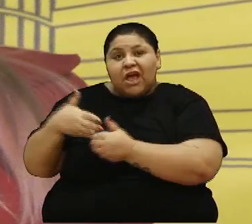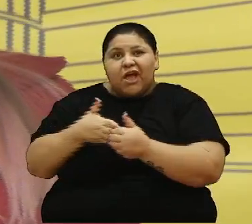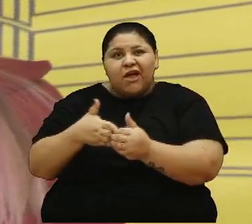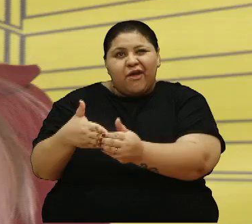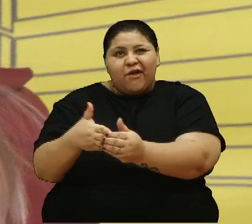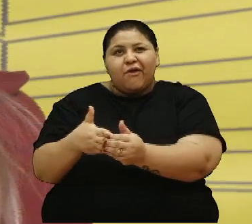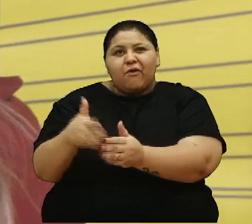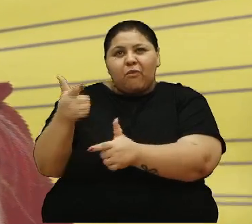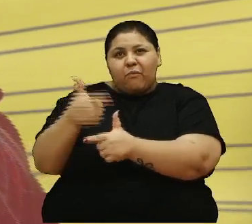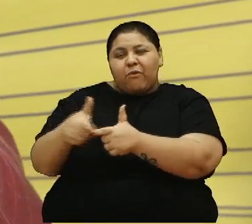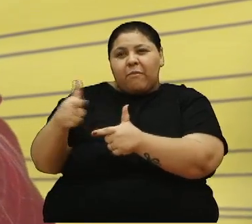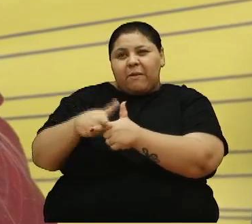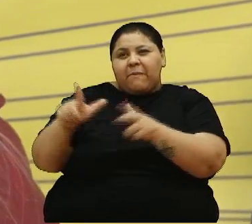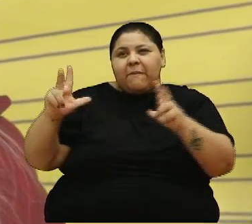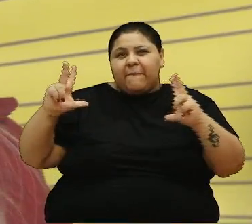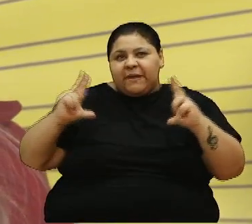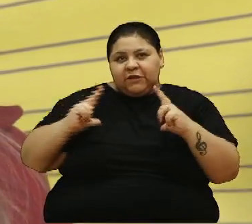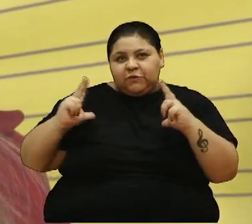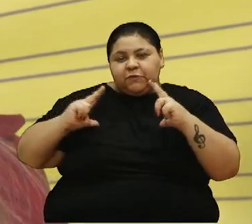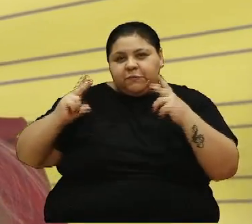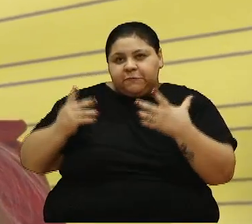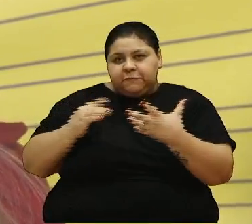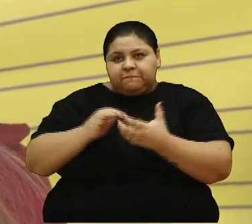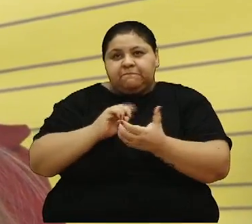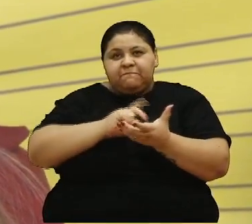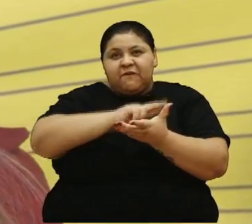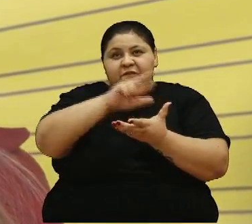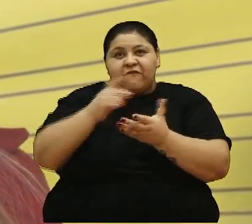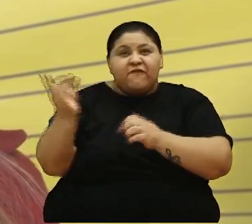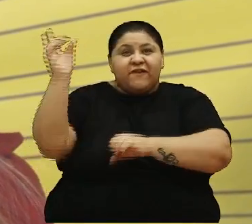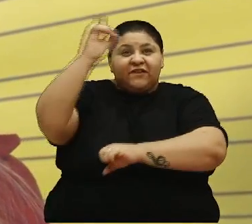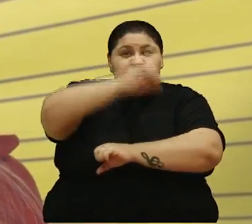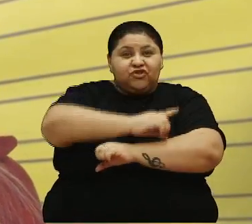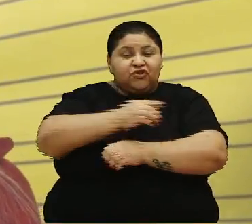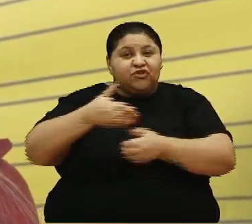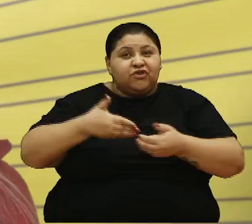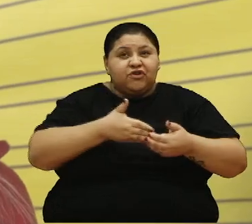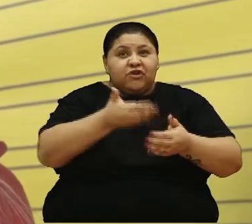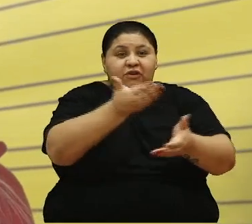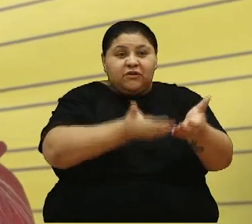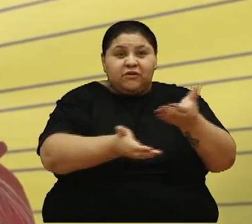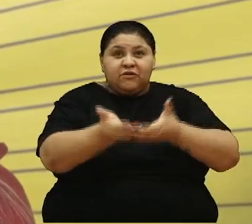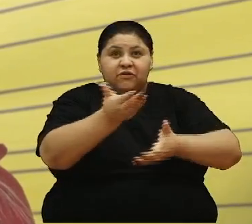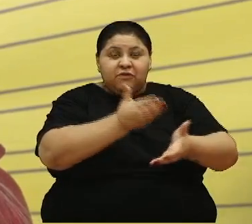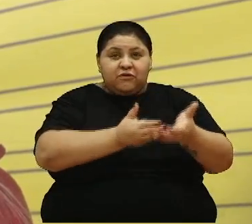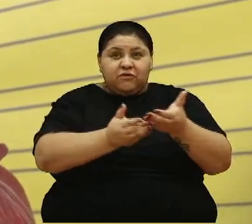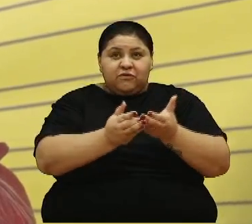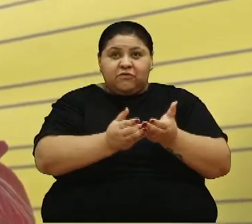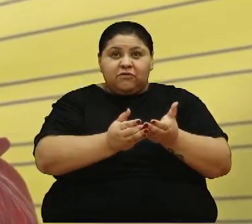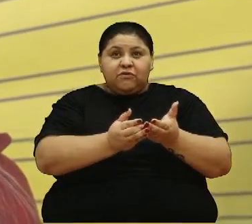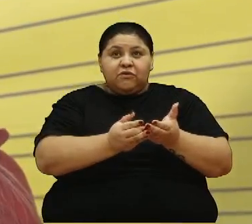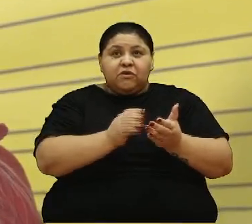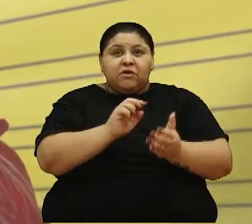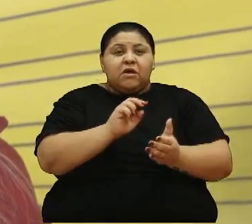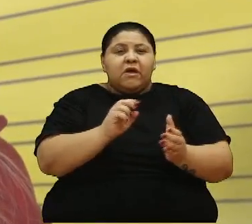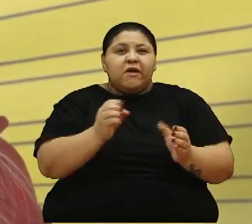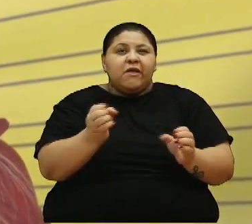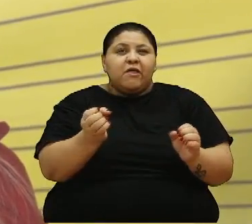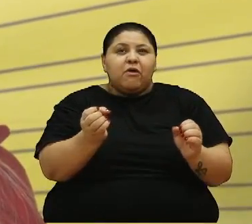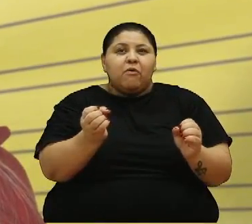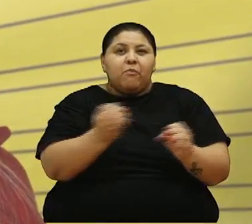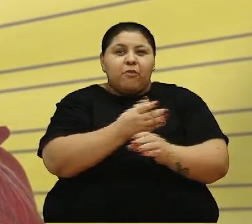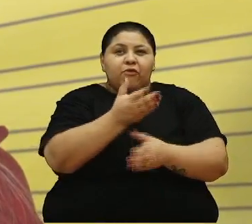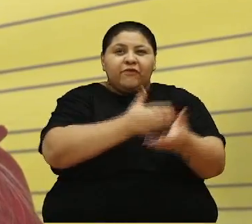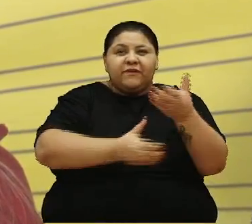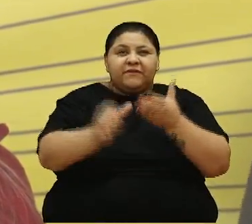por um problema pessoal, vários dias já acompanhando o atendimento no Pronto Atendimento Central. Tive a oportunidade de